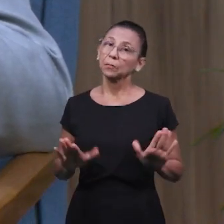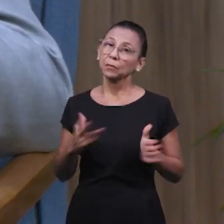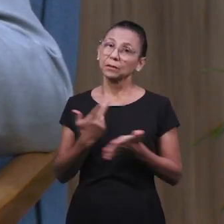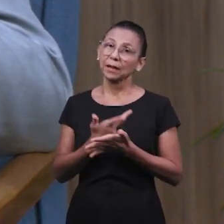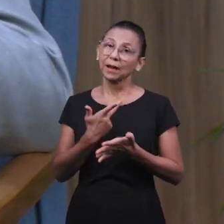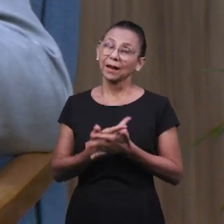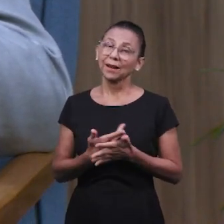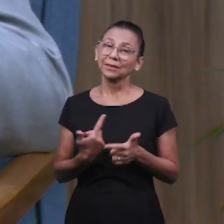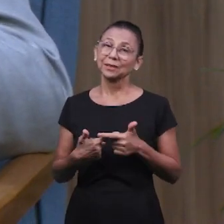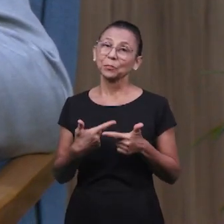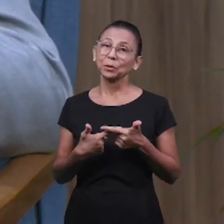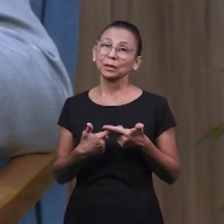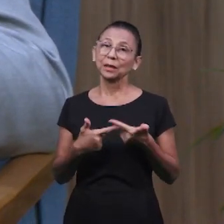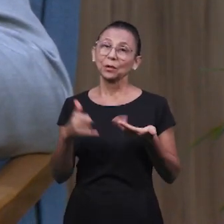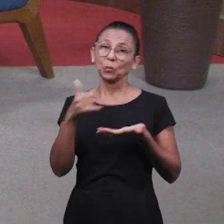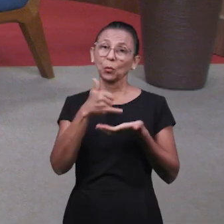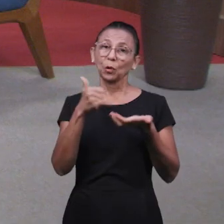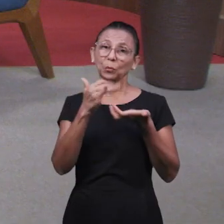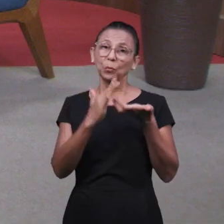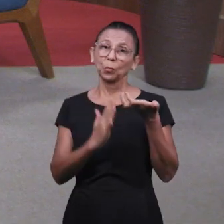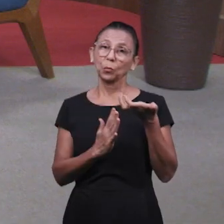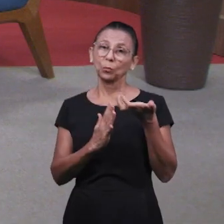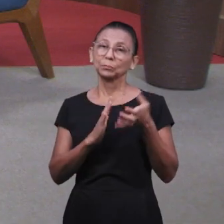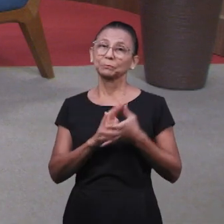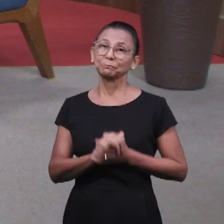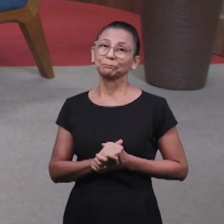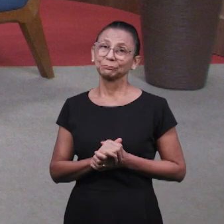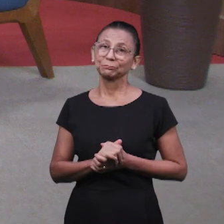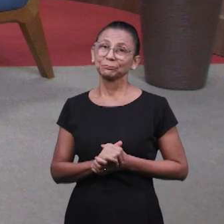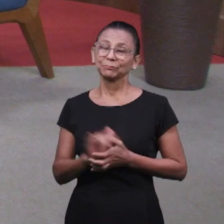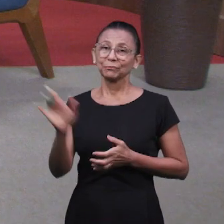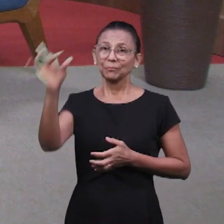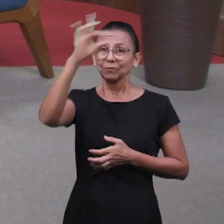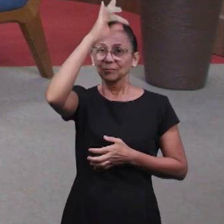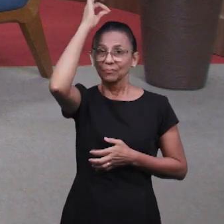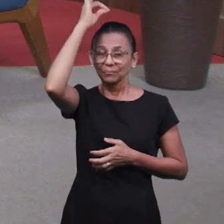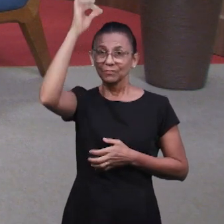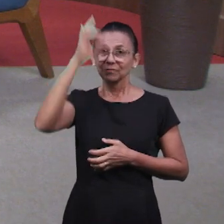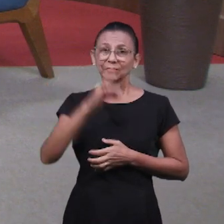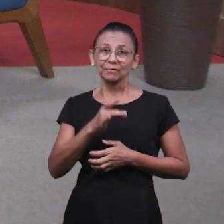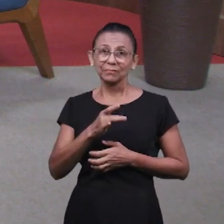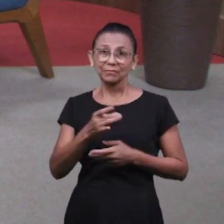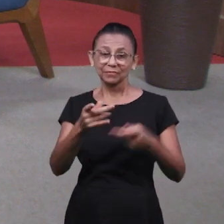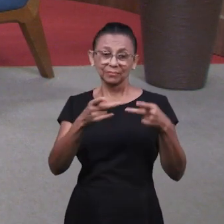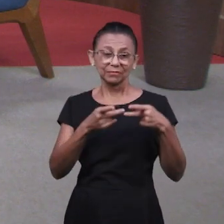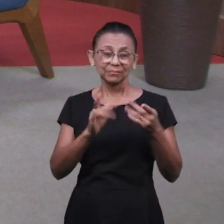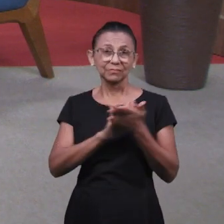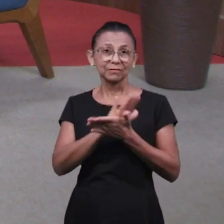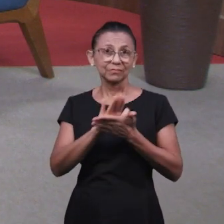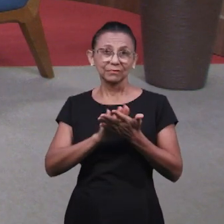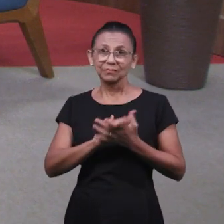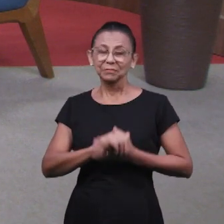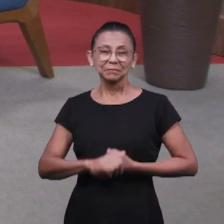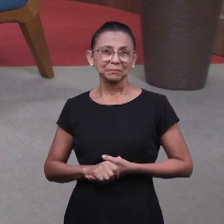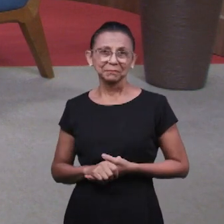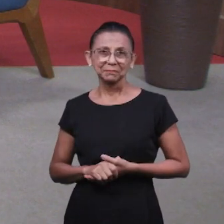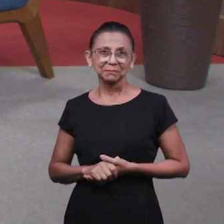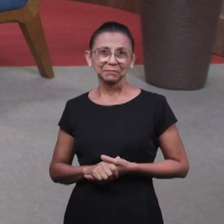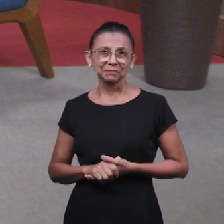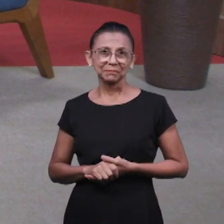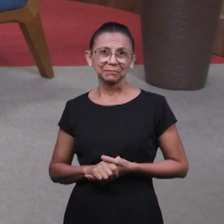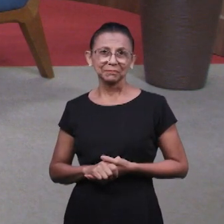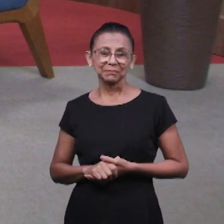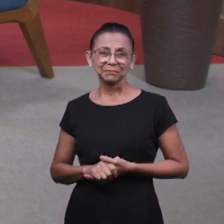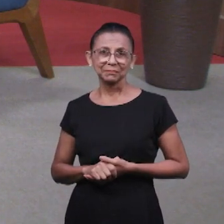errada, é porque o óleo está se acabando, o azeite está se acabando. E outra coisa, né, Josias? E todos que nos ouvem, o Espírito Santo não mudou.